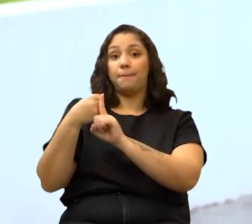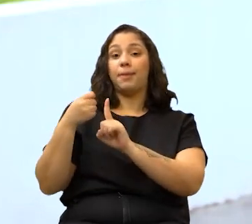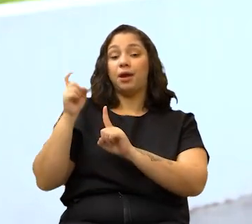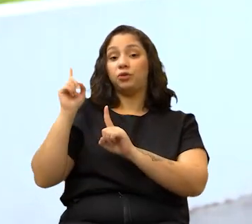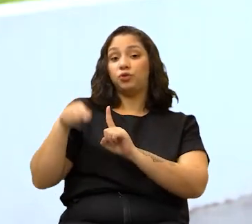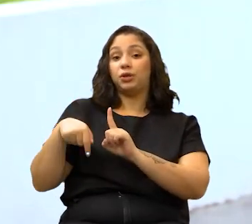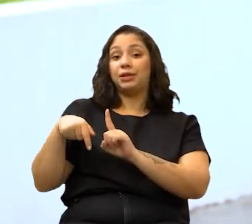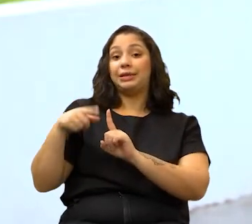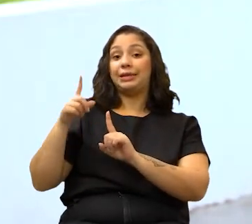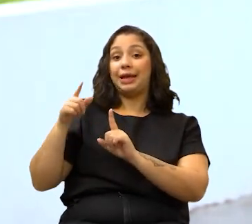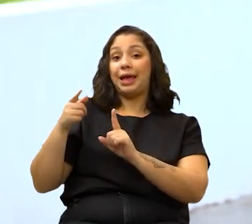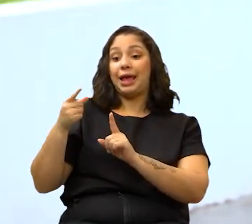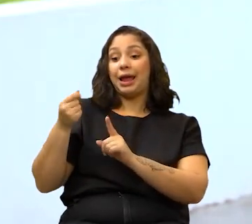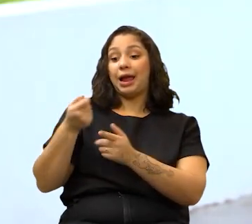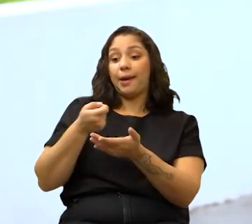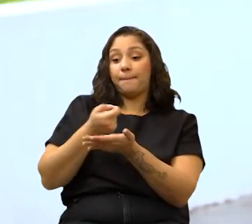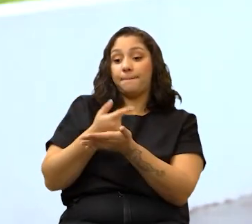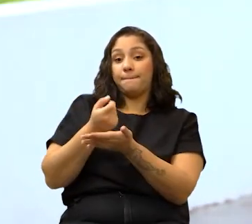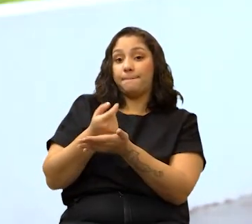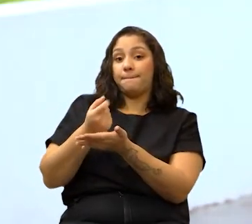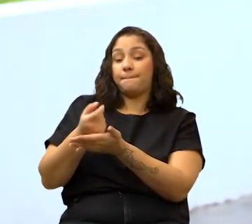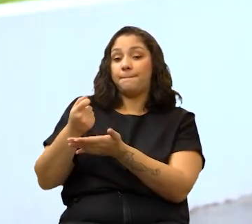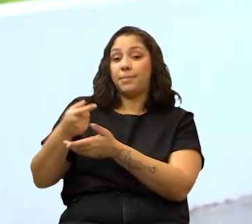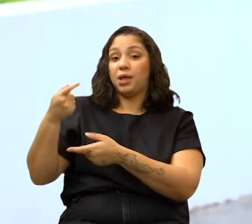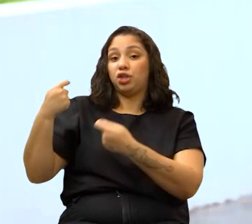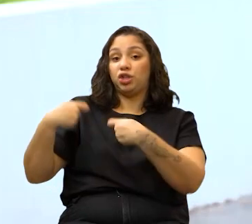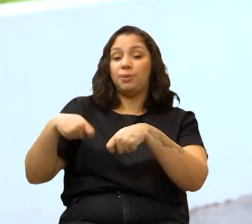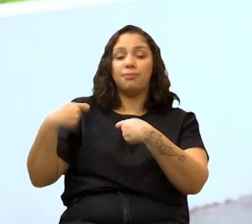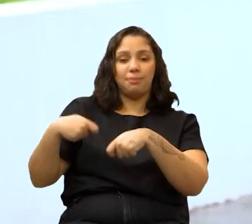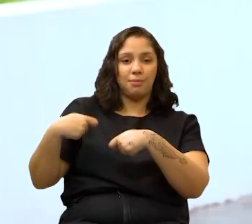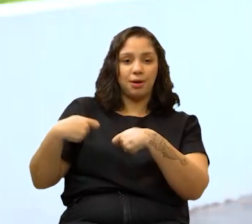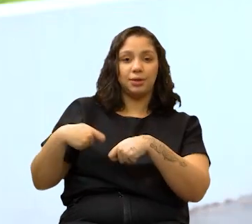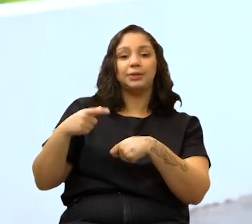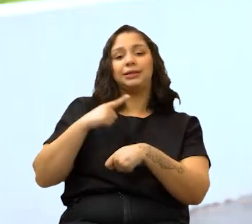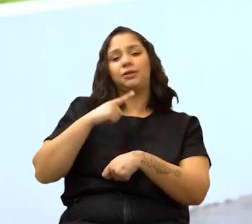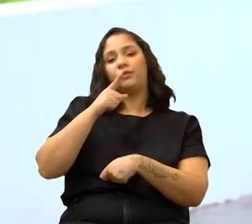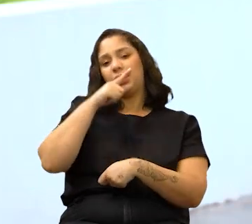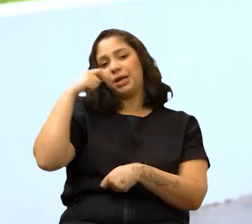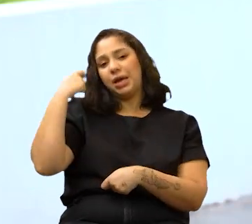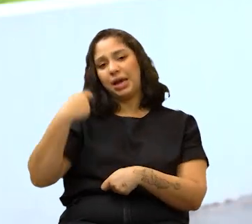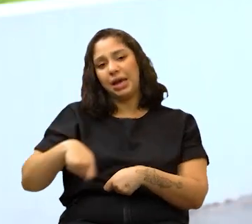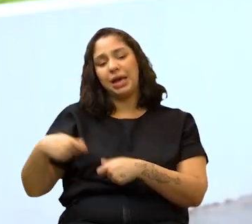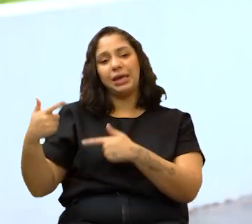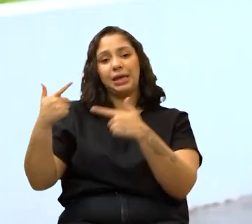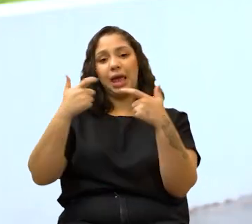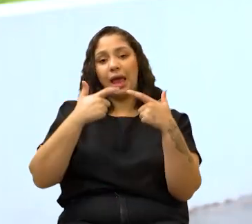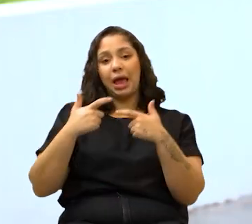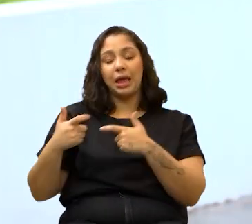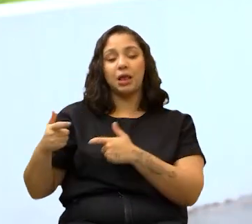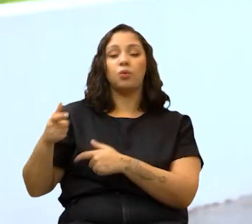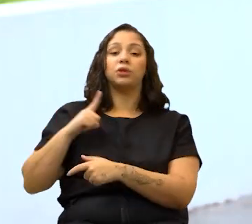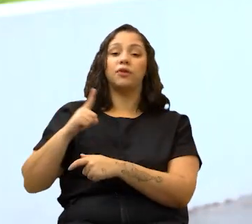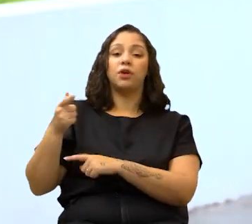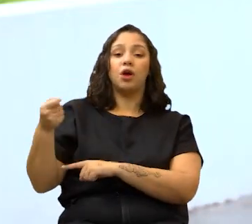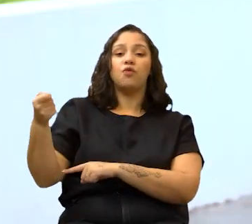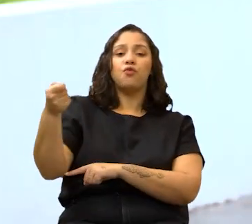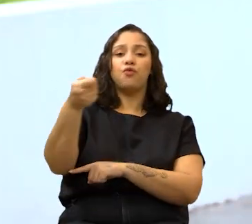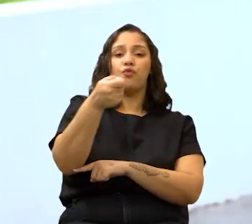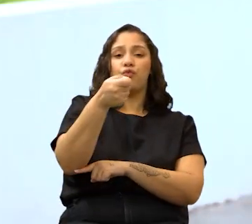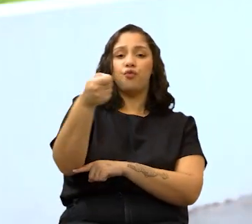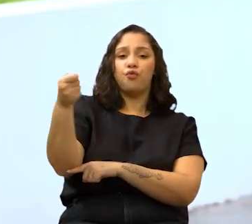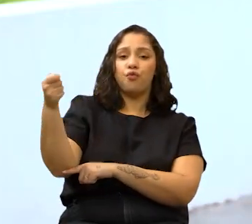dos chamados choques de oferta, como a gente diz, né? Então, por conta de guerra na Ucrânia, o preço dos fertilizantes